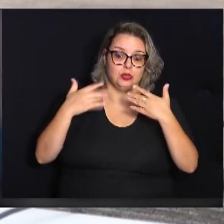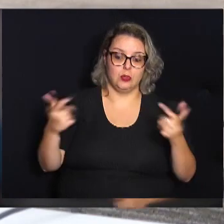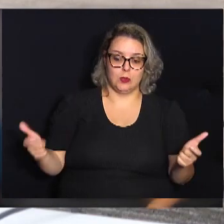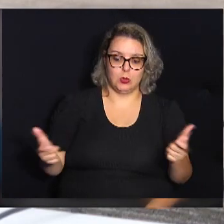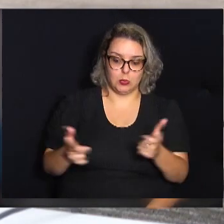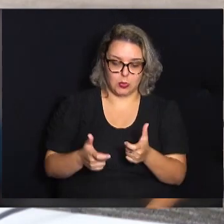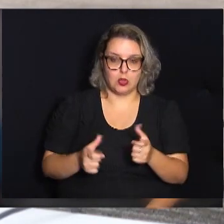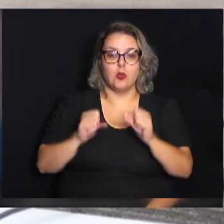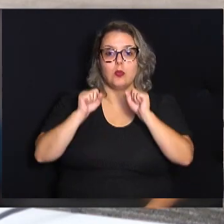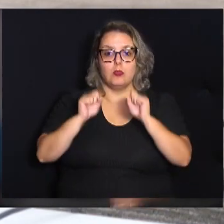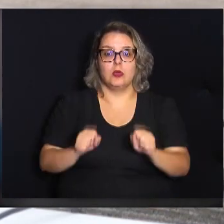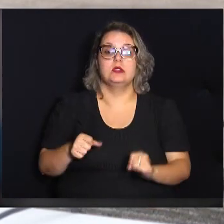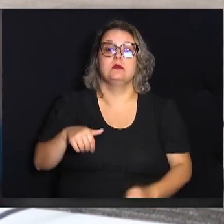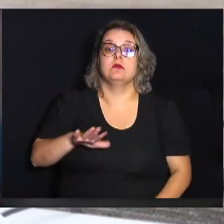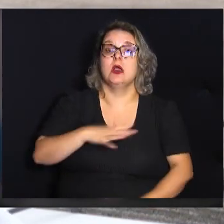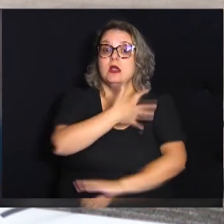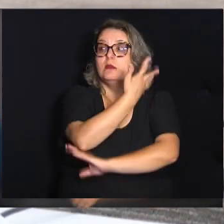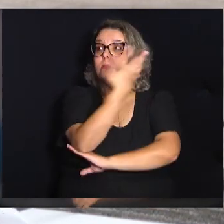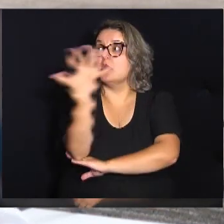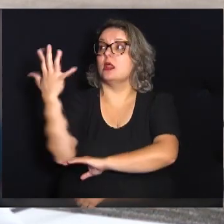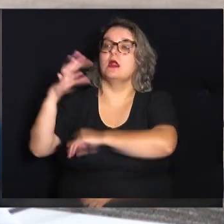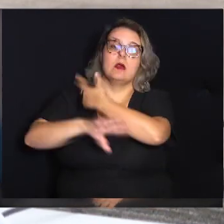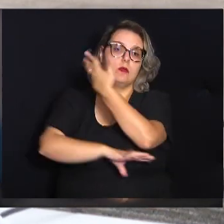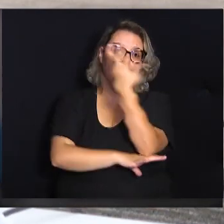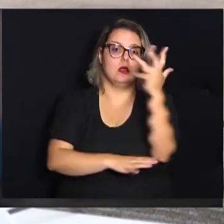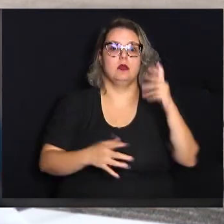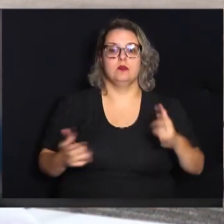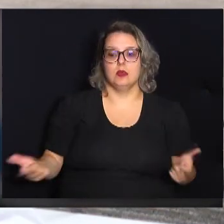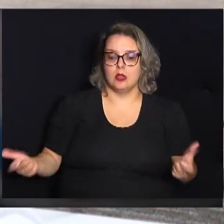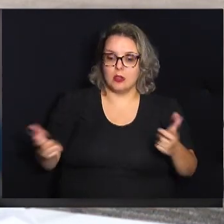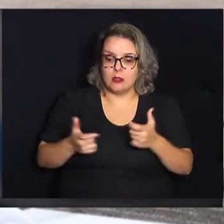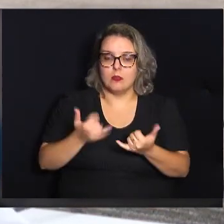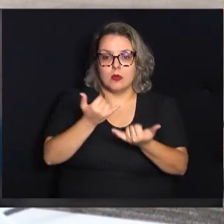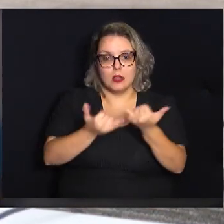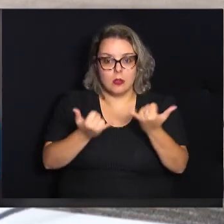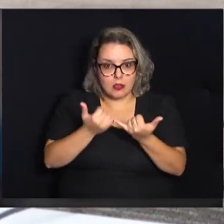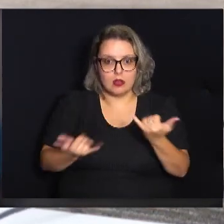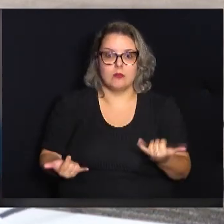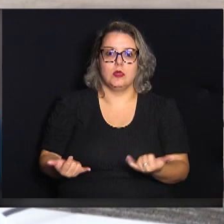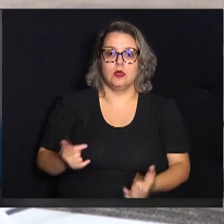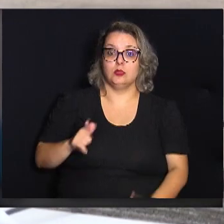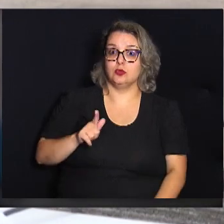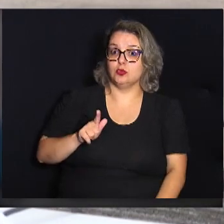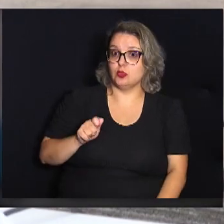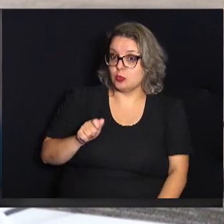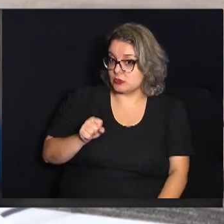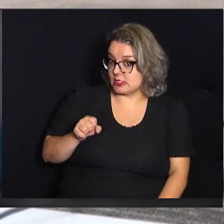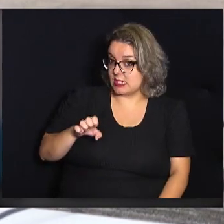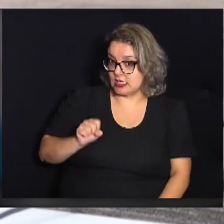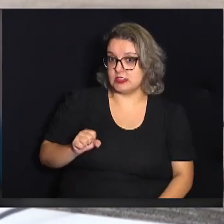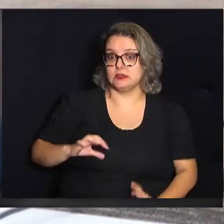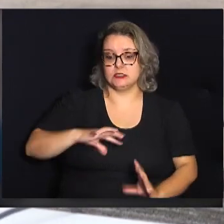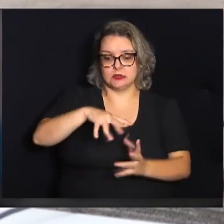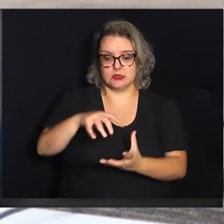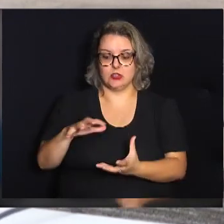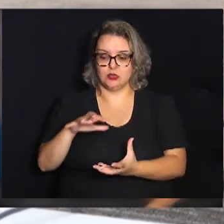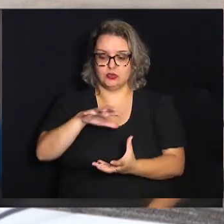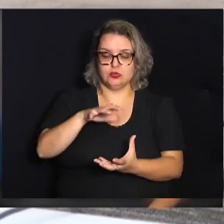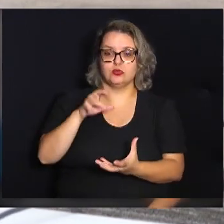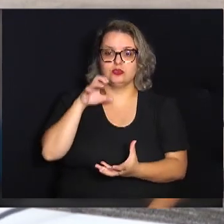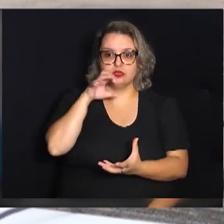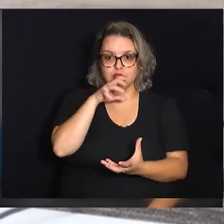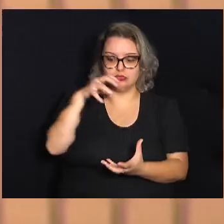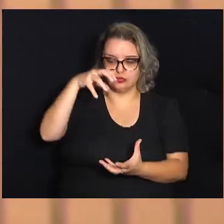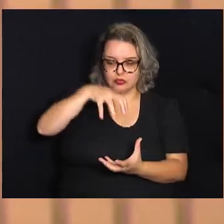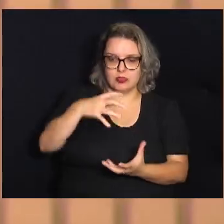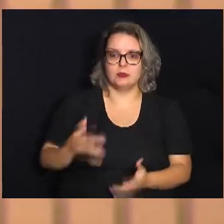calor, possamos ter mais arborização para reter uma parte dos gases de efeito estufa,